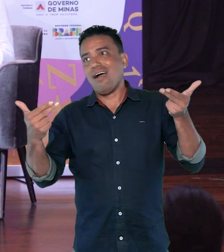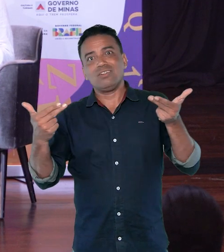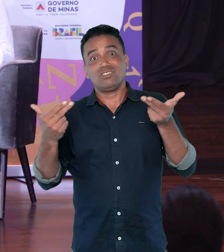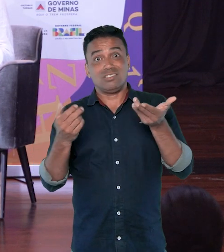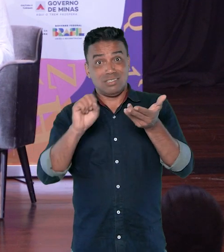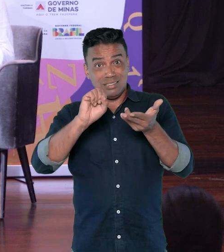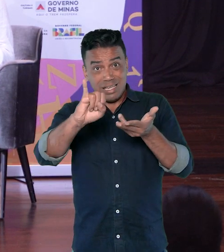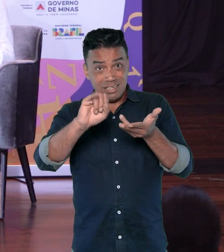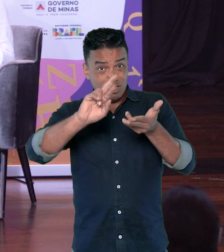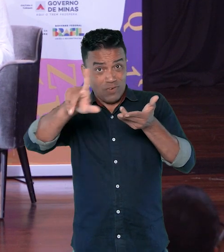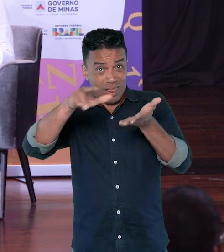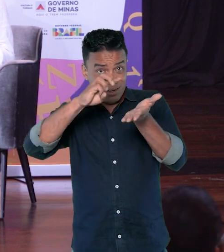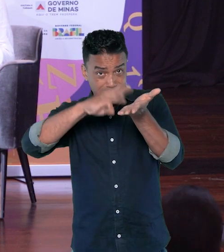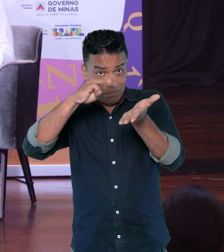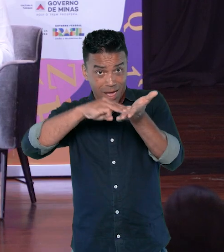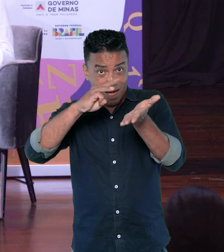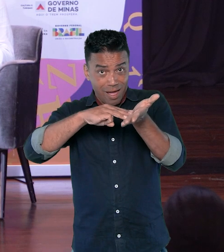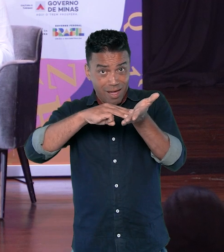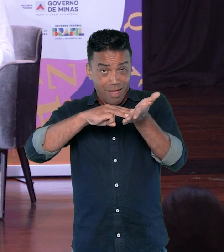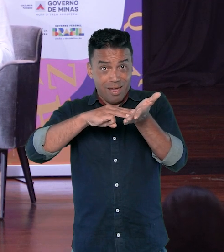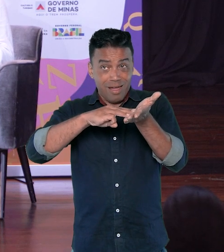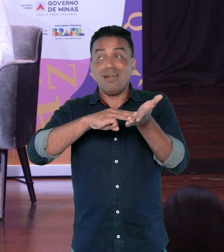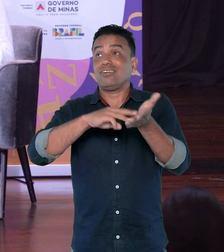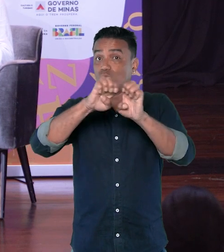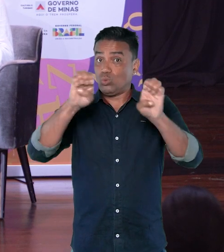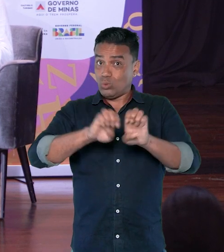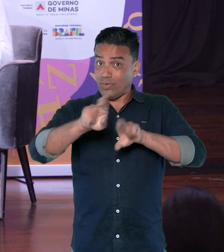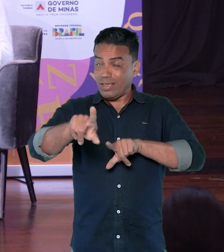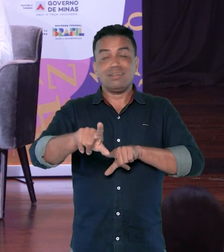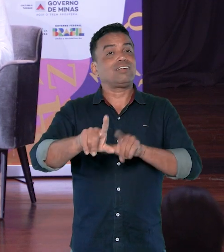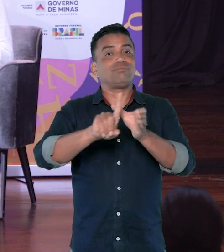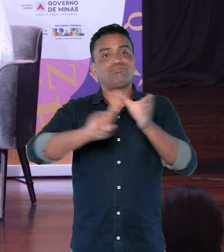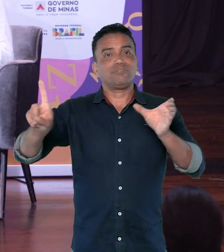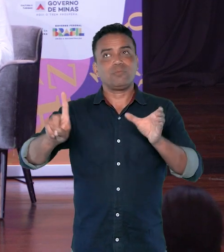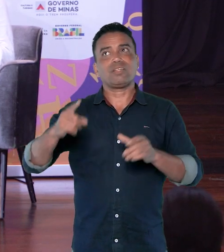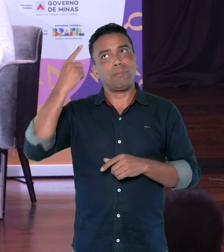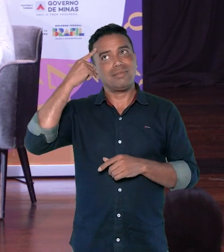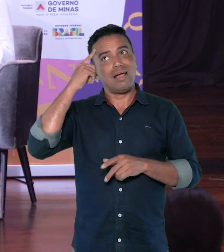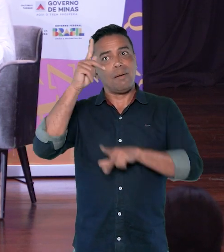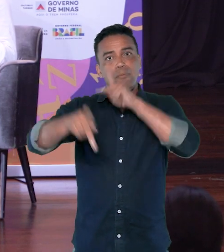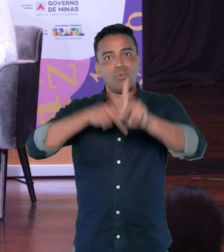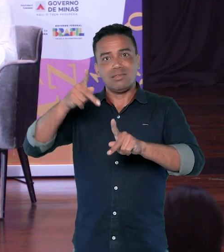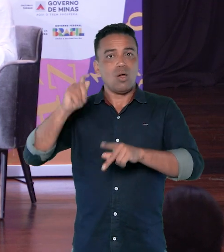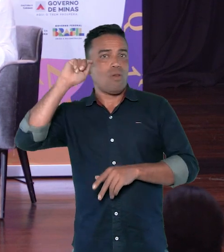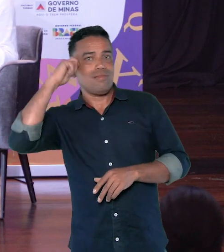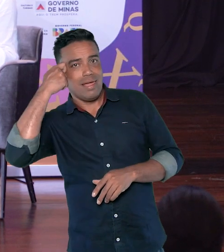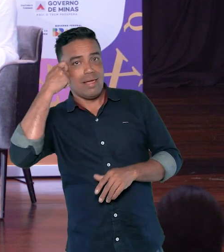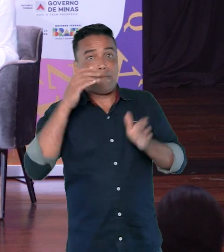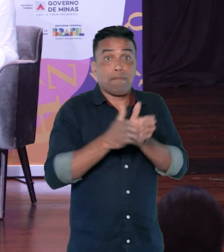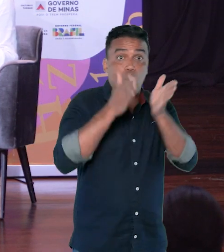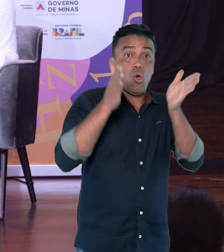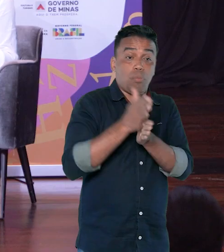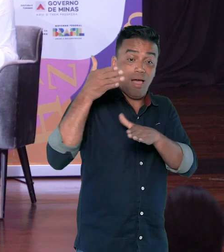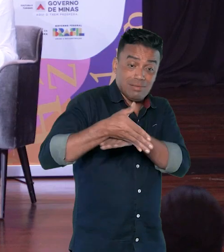começa uma violência. Né? E se você pensar na população negra e pobre que não tem acesso ou